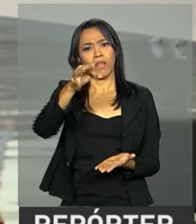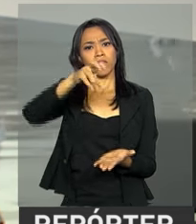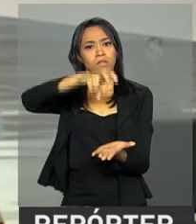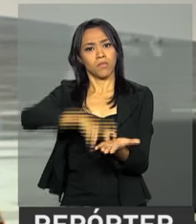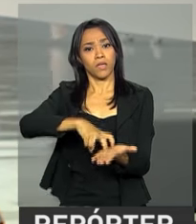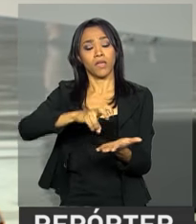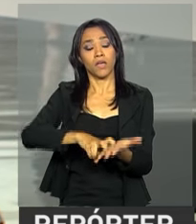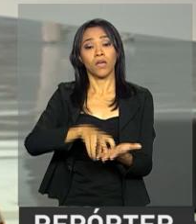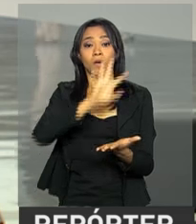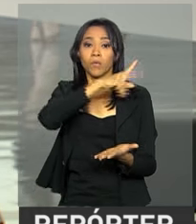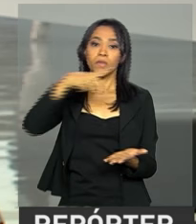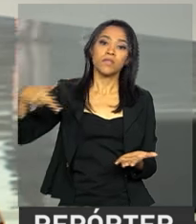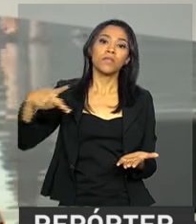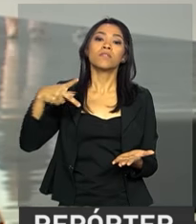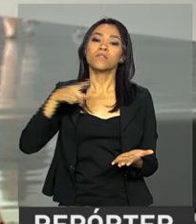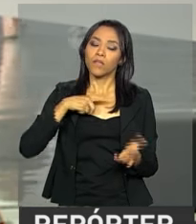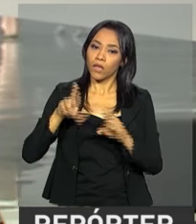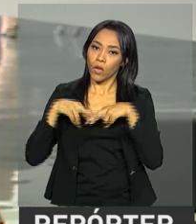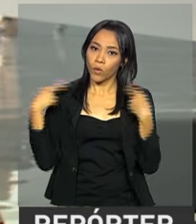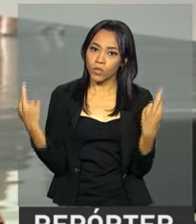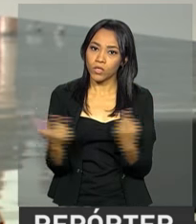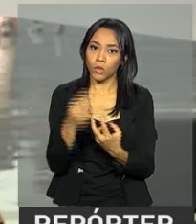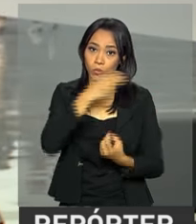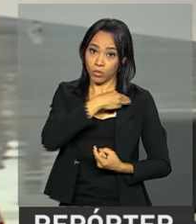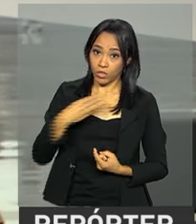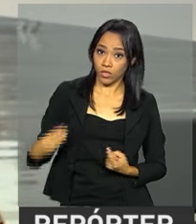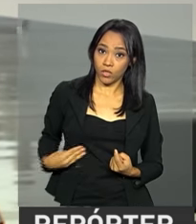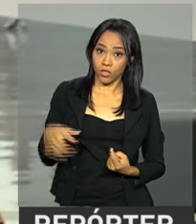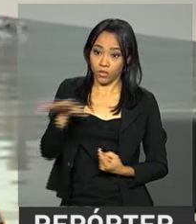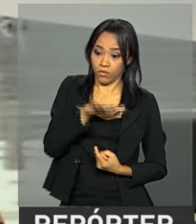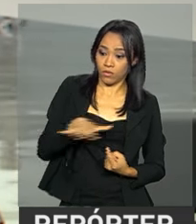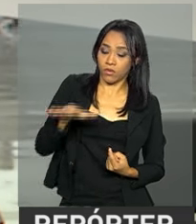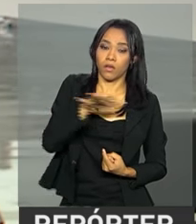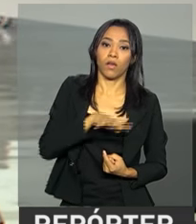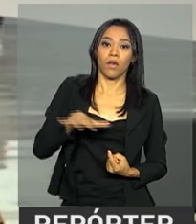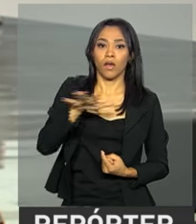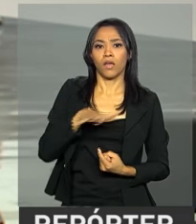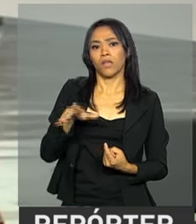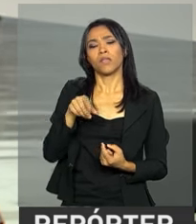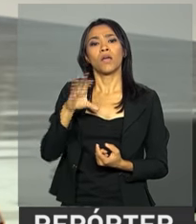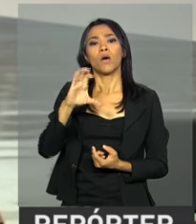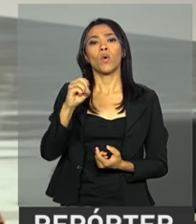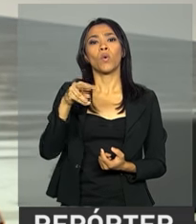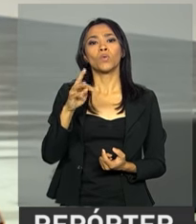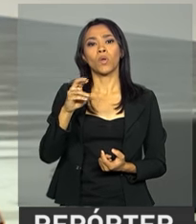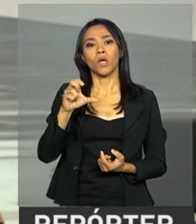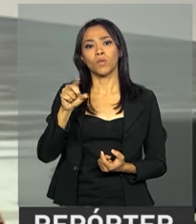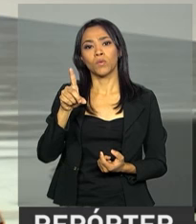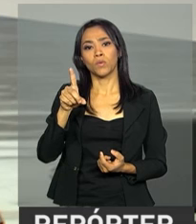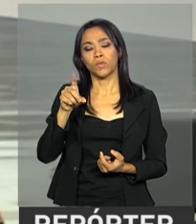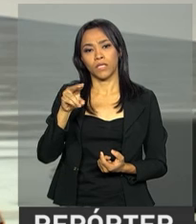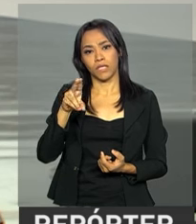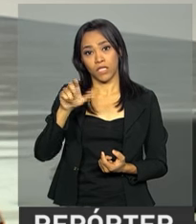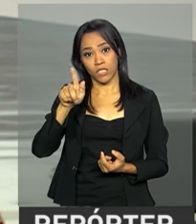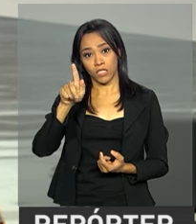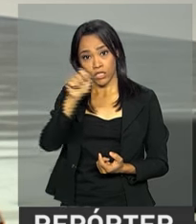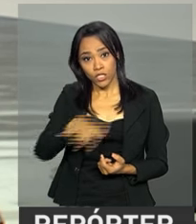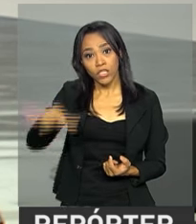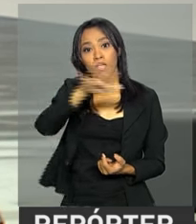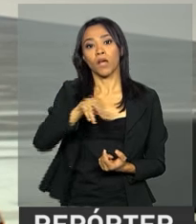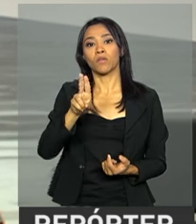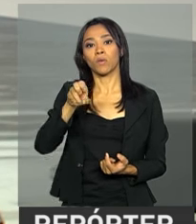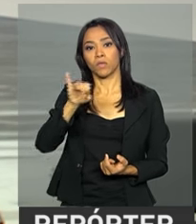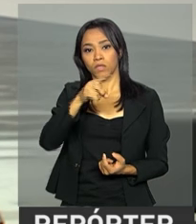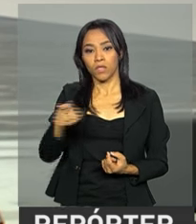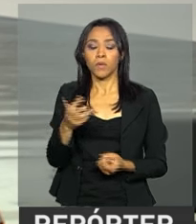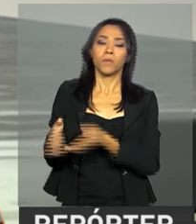presidente recebe se reúne com o ministro da Transparência fiscalização e Controladoria Geral da União tor4 Jardim e ao longo do